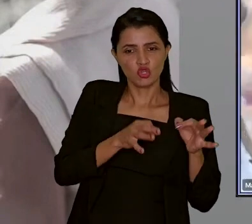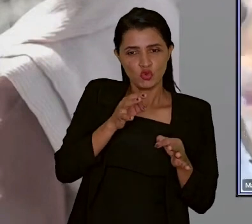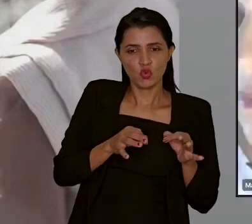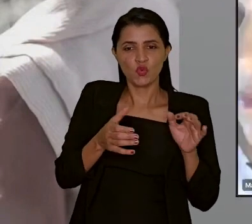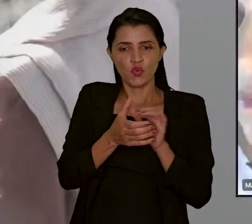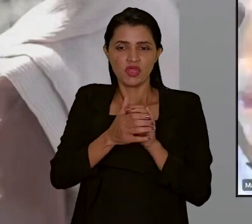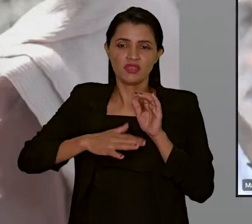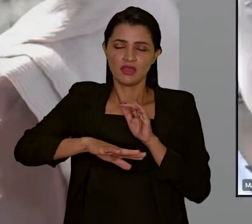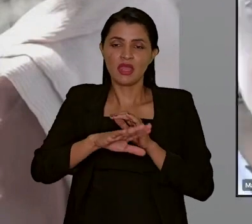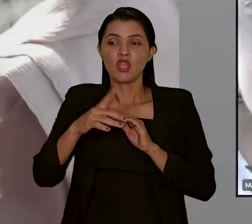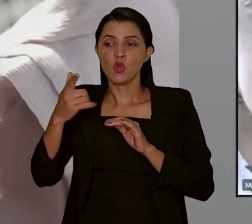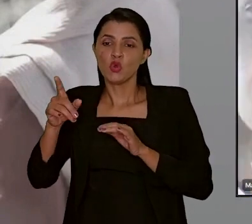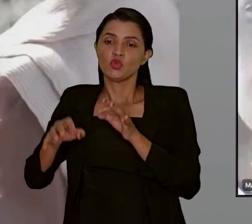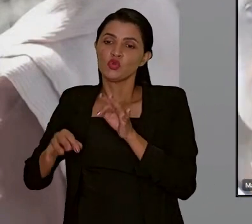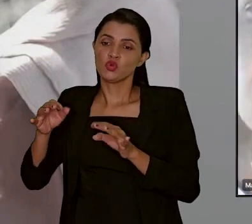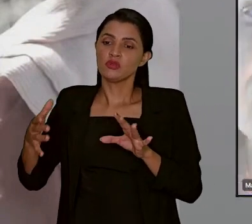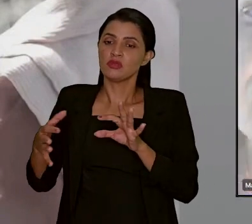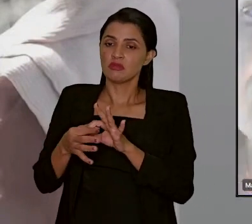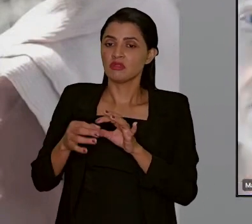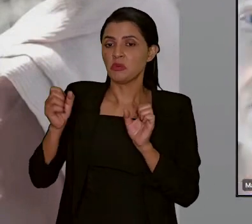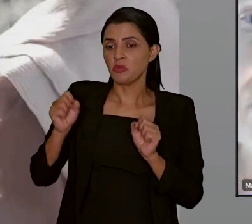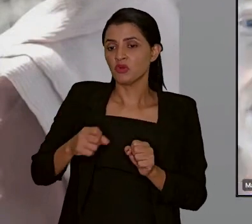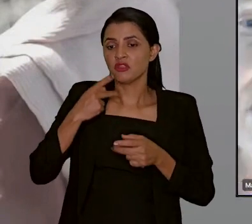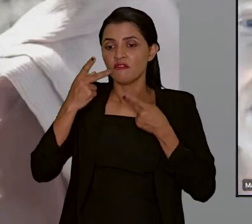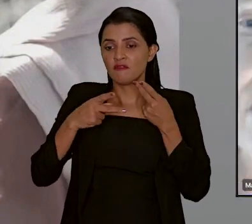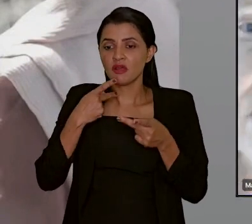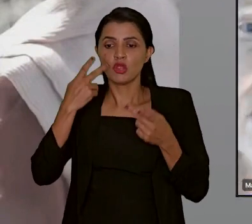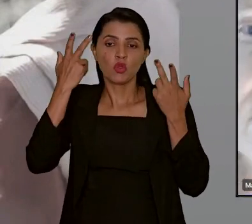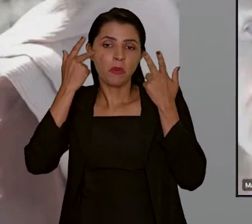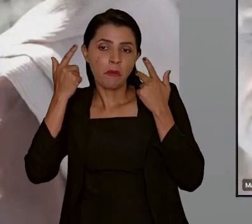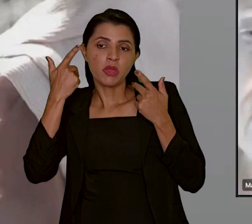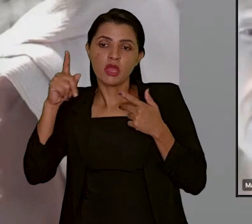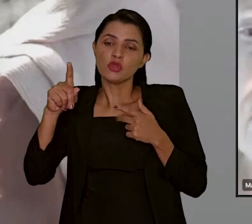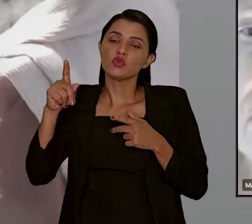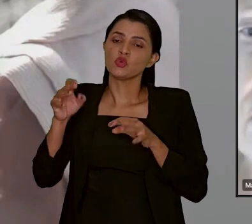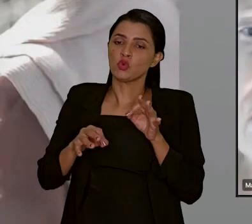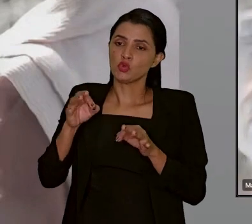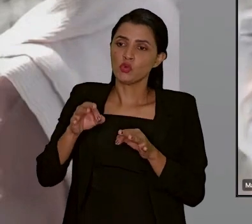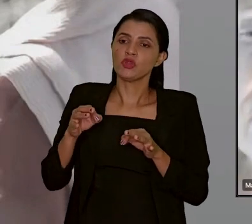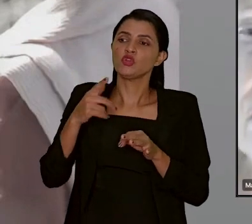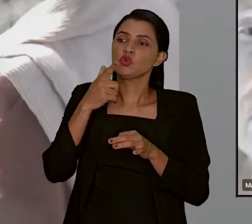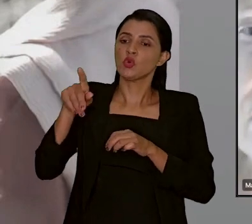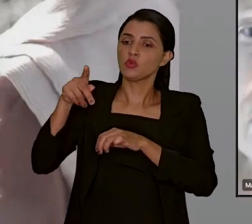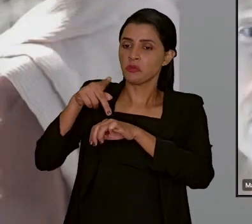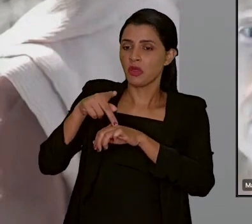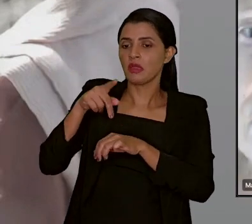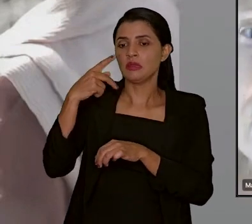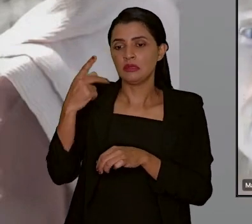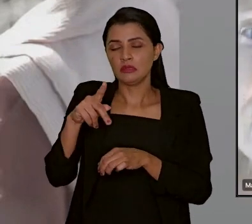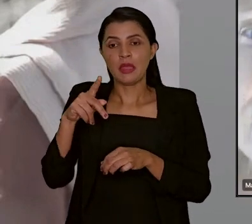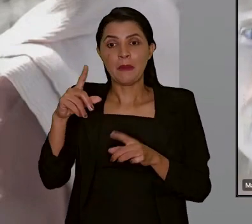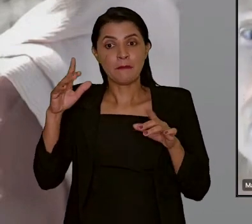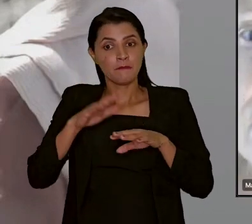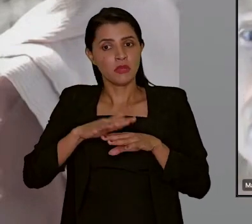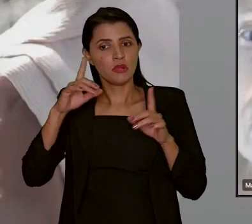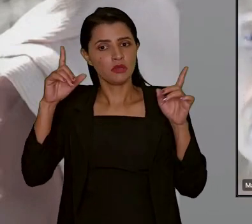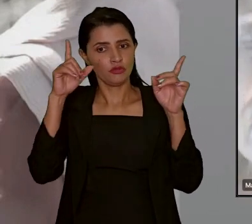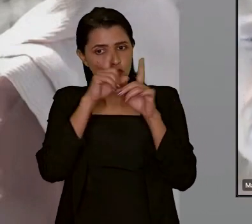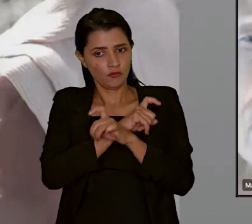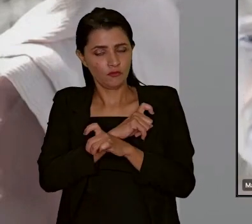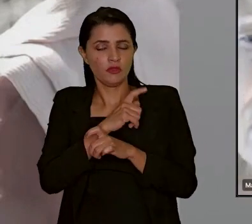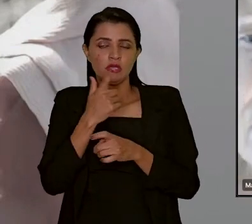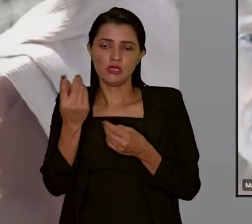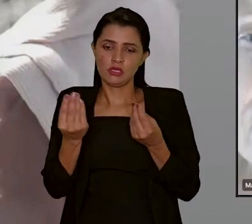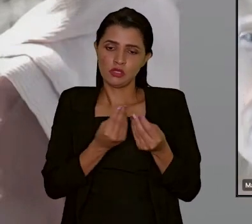de ligação, podemos falar normalmente com o juiz estrangeiro. Ficamos na situação mais difícil em relação ao